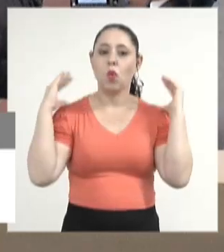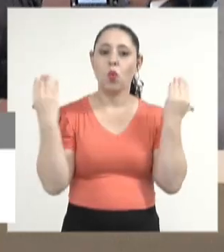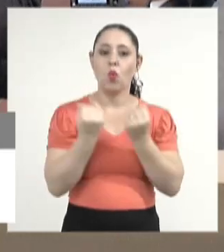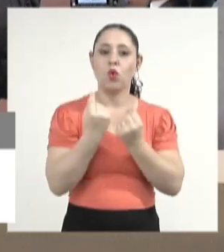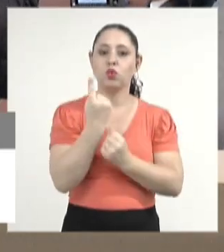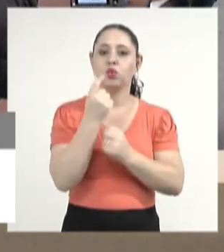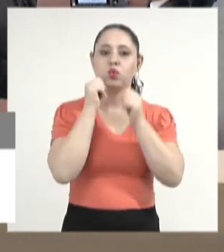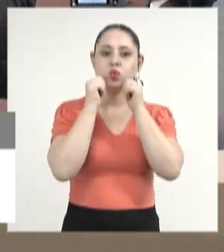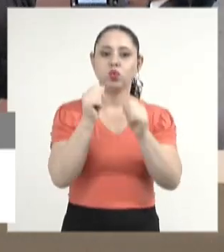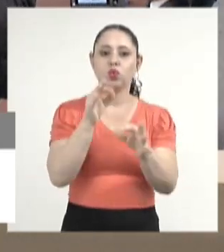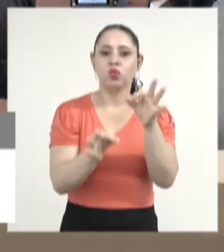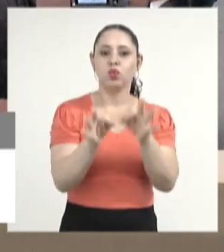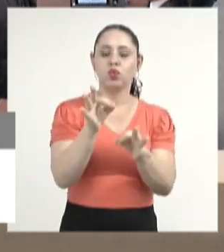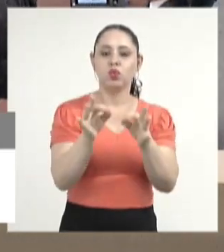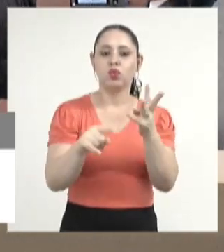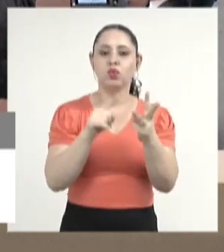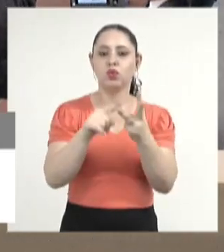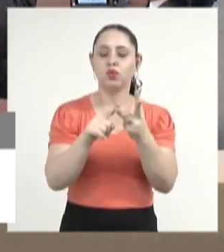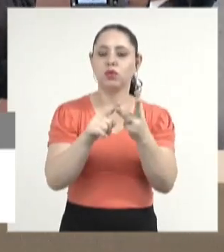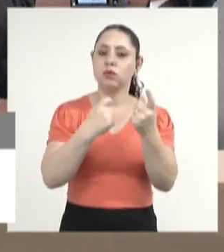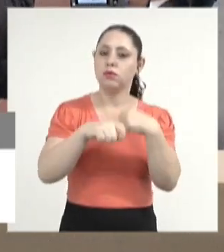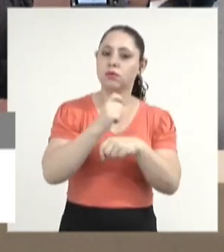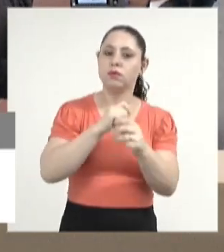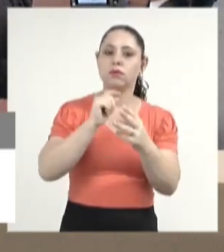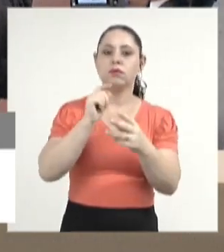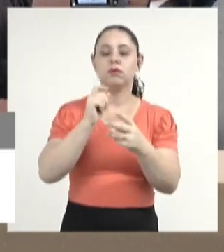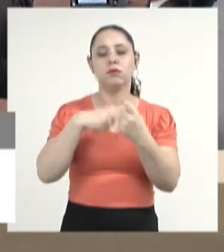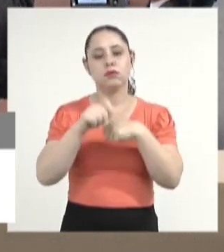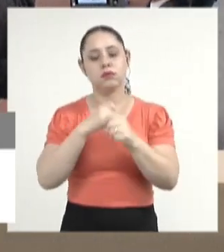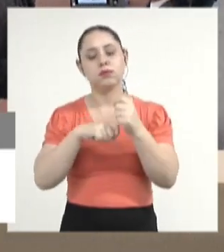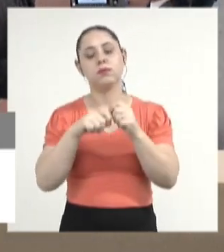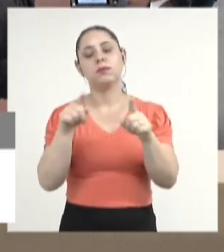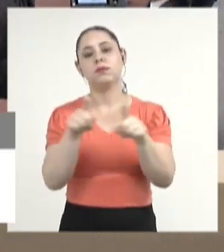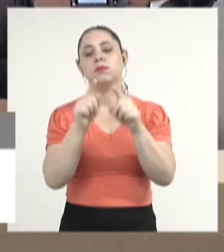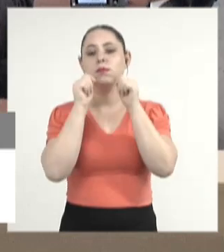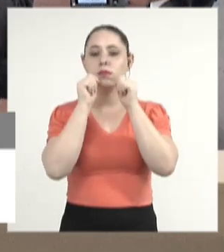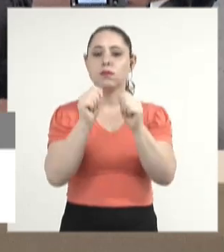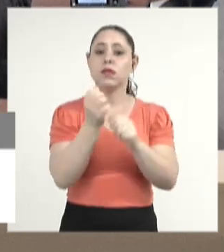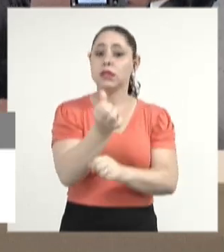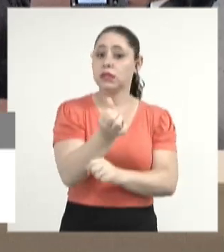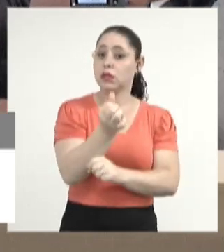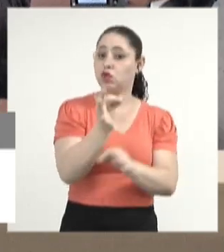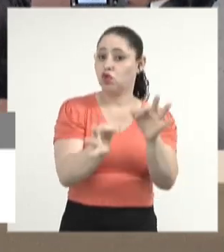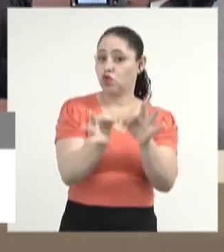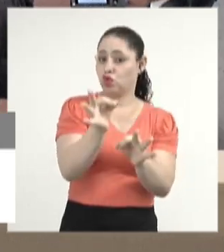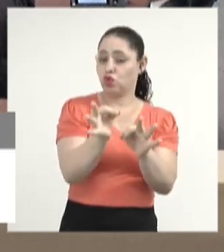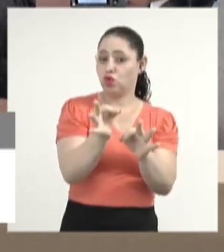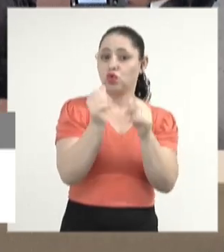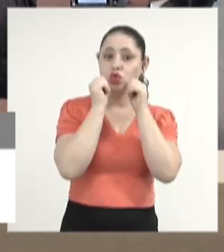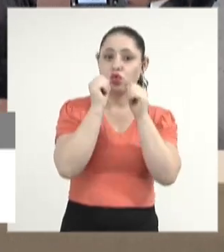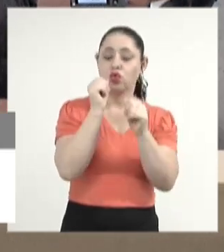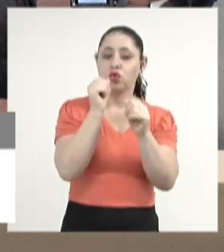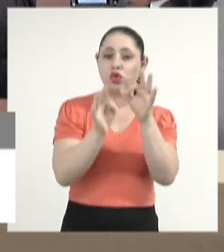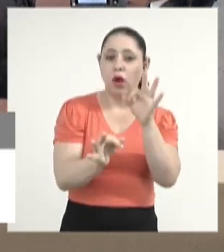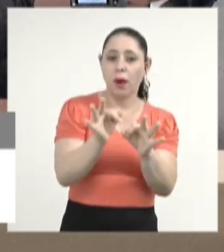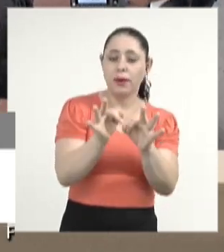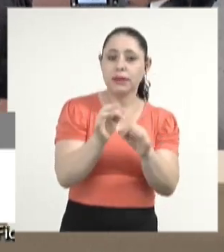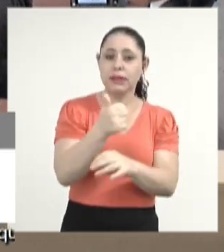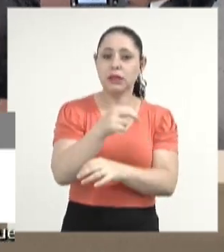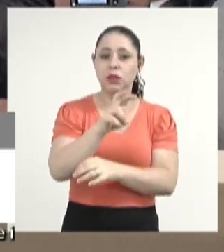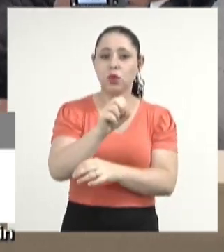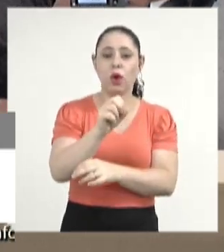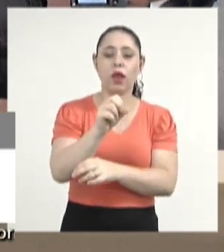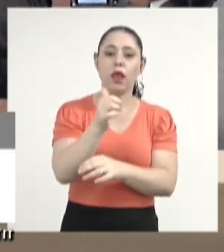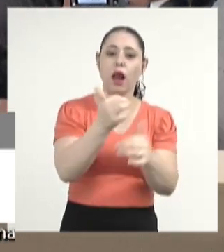1 de assessor jurídico administrativo e 1 de assessor administrativo, 6 de assessor jurídicos, de juiz e 150